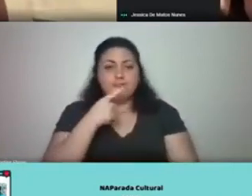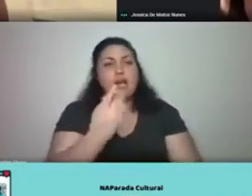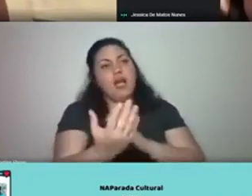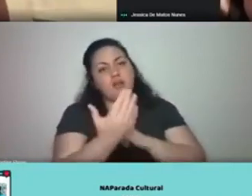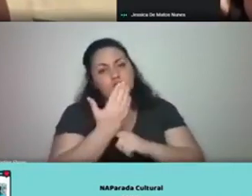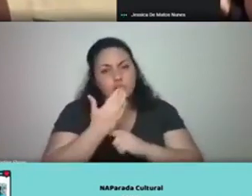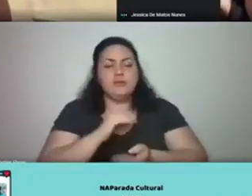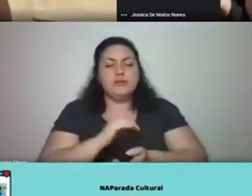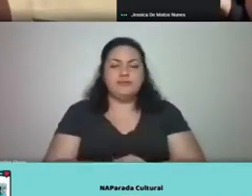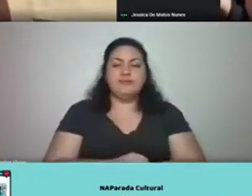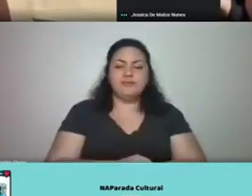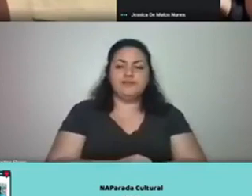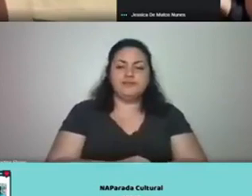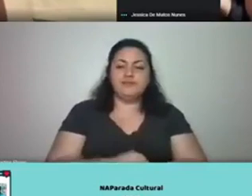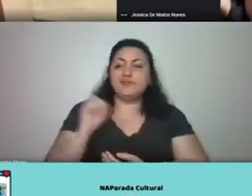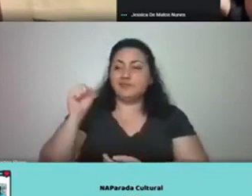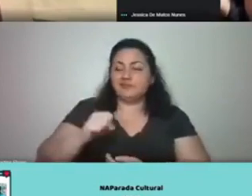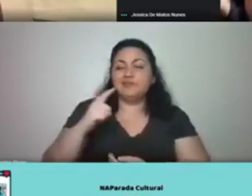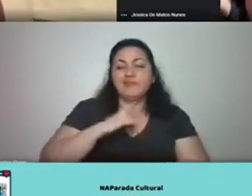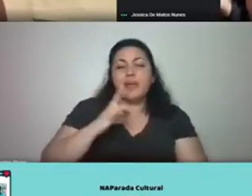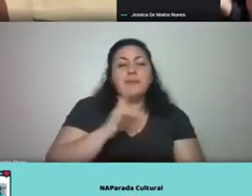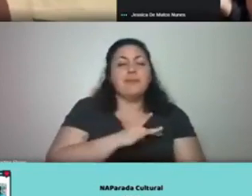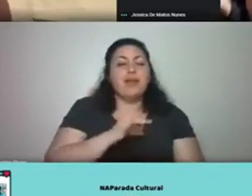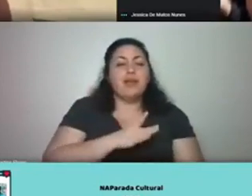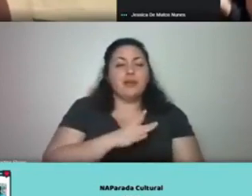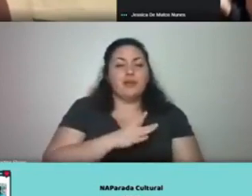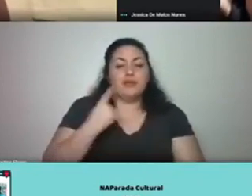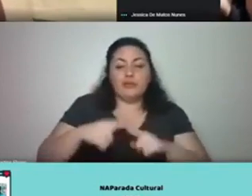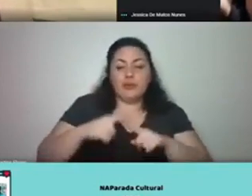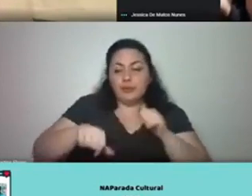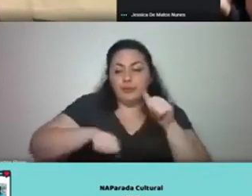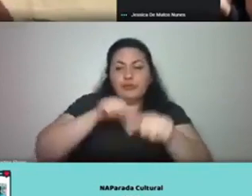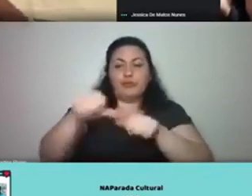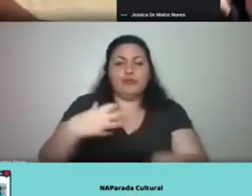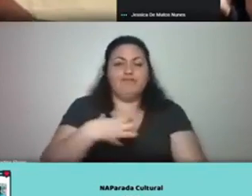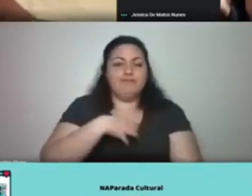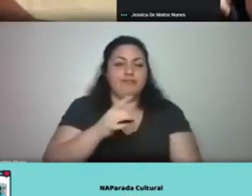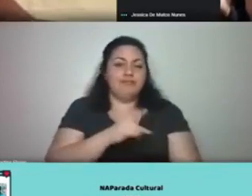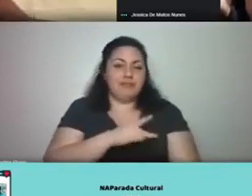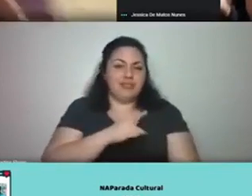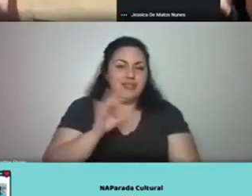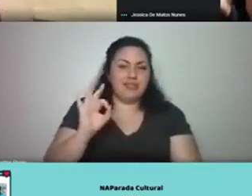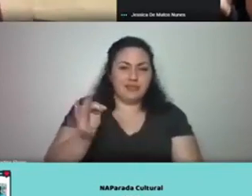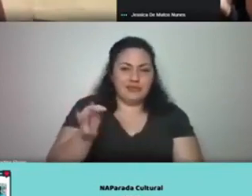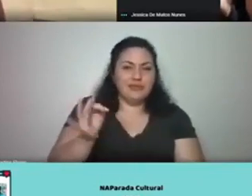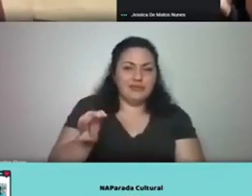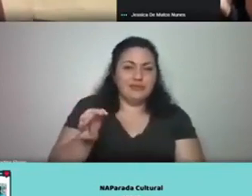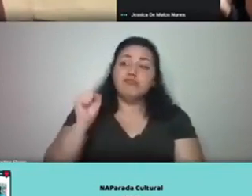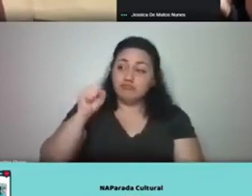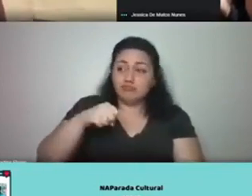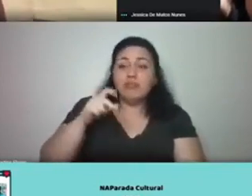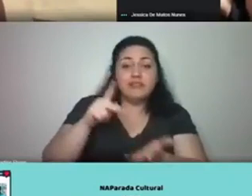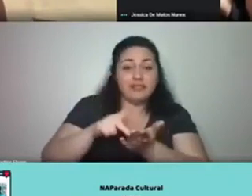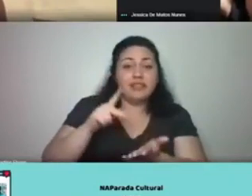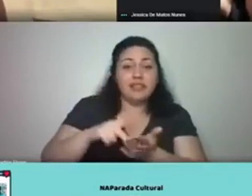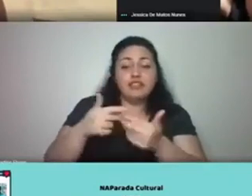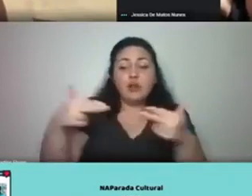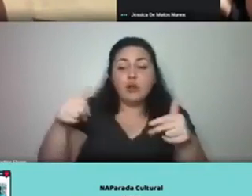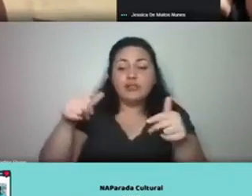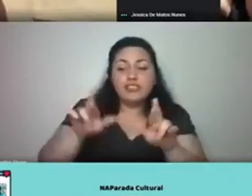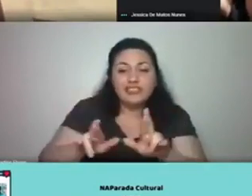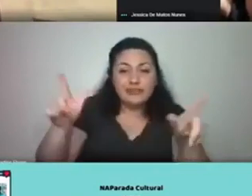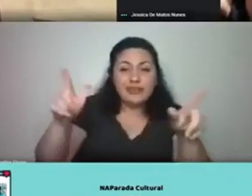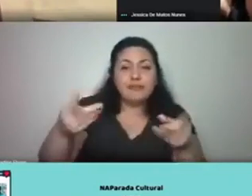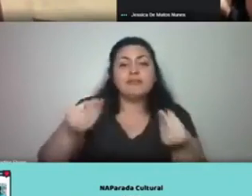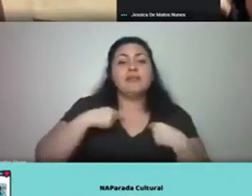O medo das mudanças, né, já eu acho que isso está trazendo, assim, né, que sim, que as mudanças nos provocam medos,